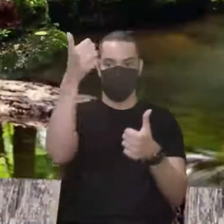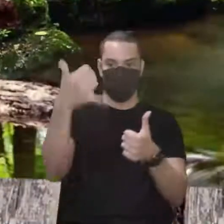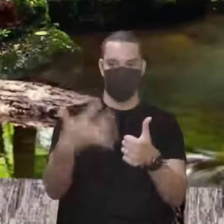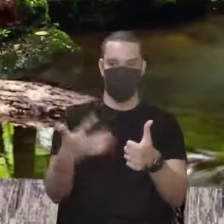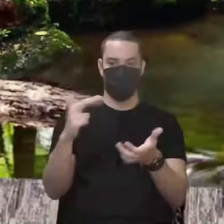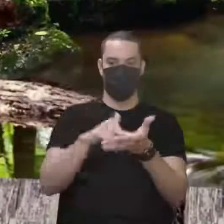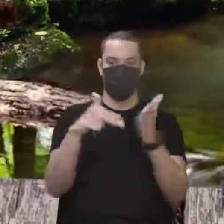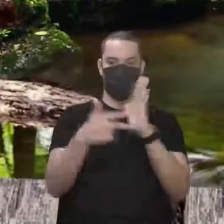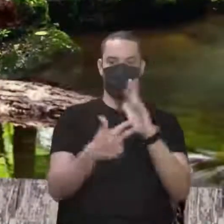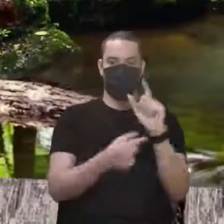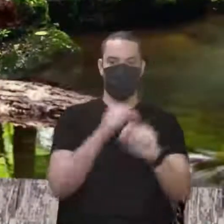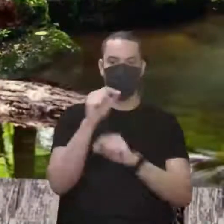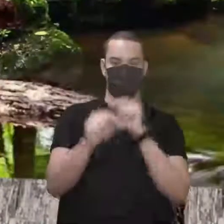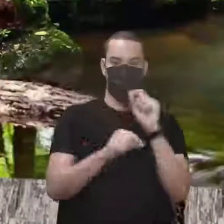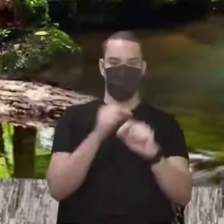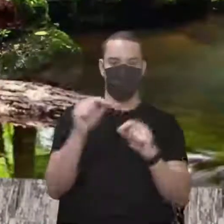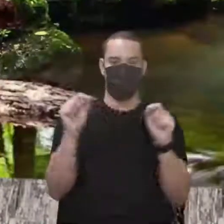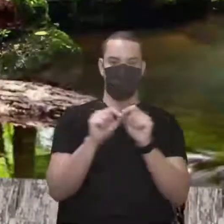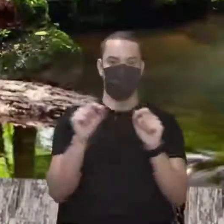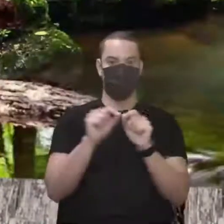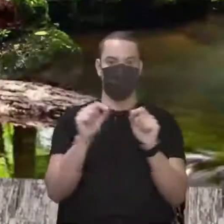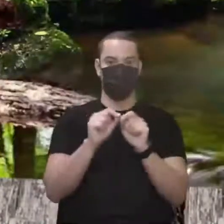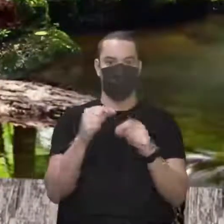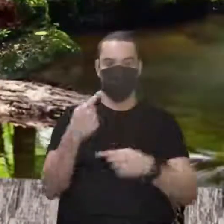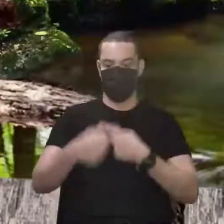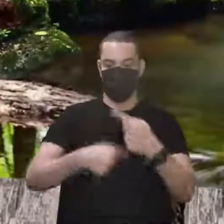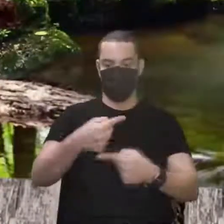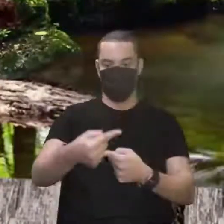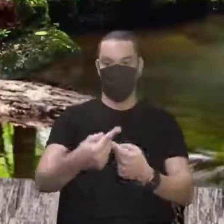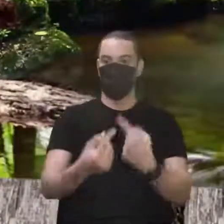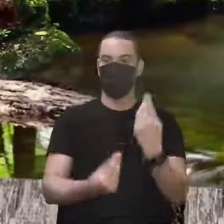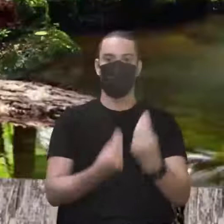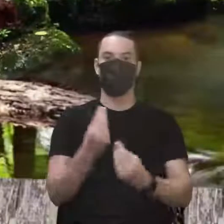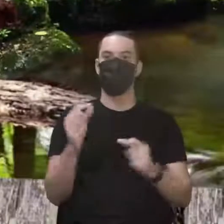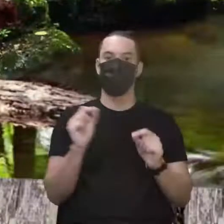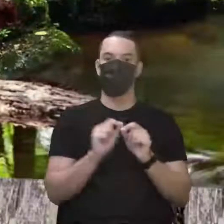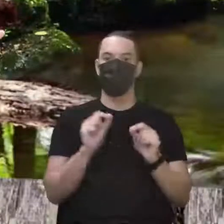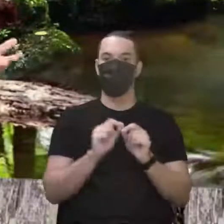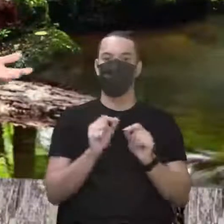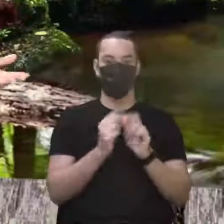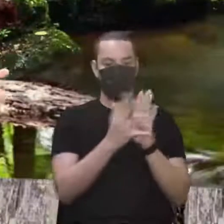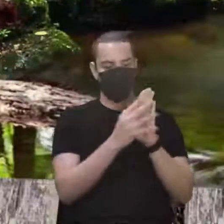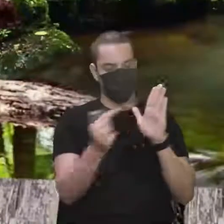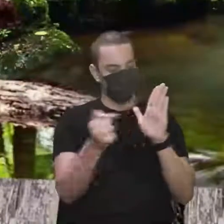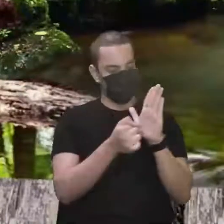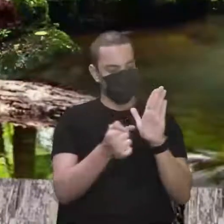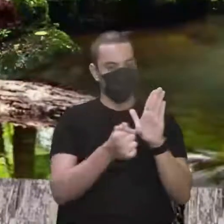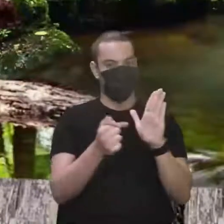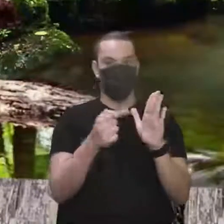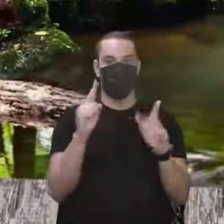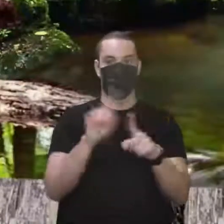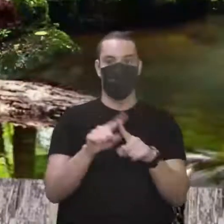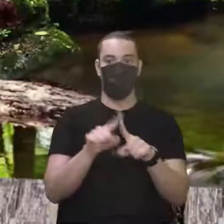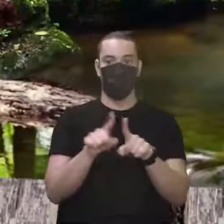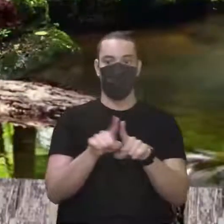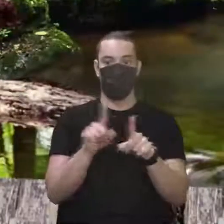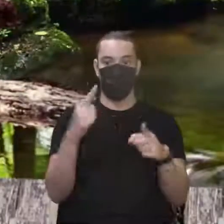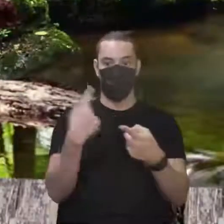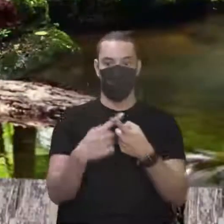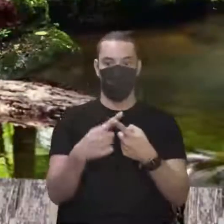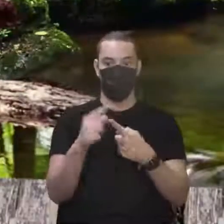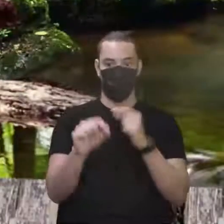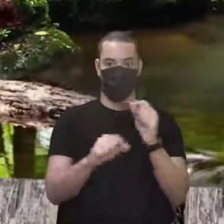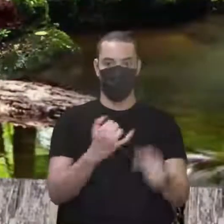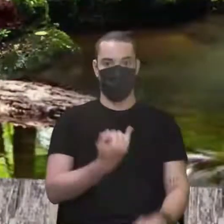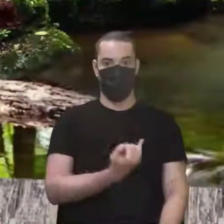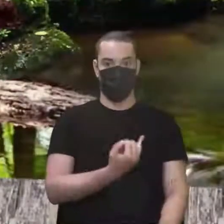é a questão da reprodução, tá? Então, reprodução desses seres vivos é muito importante para o nosso organismo, porque no momento que eles